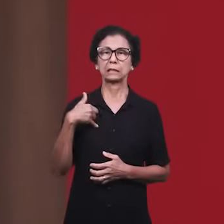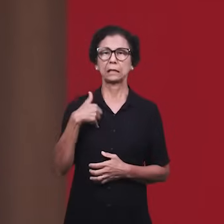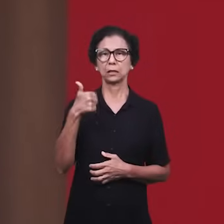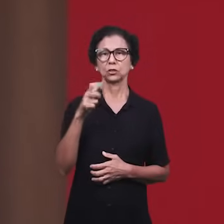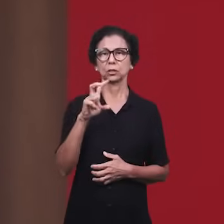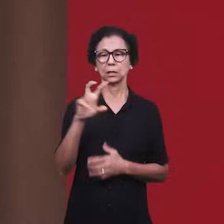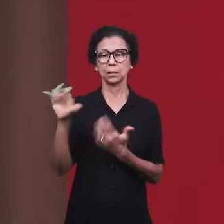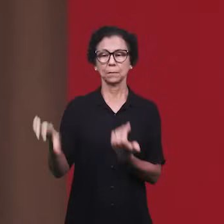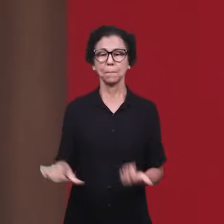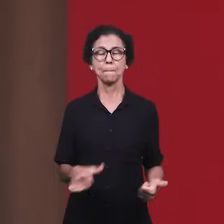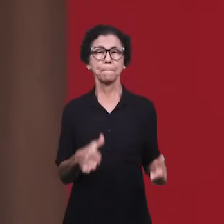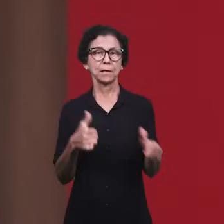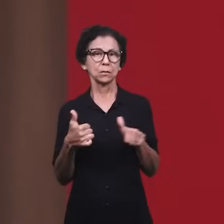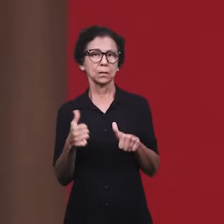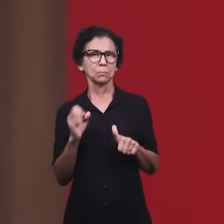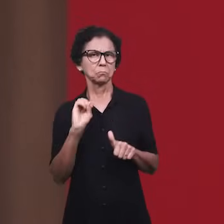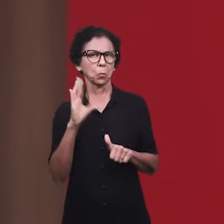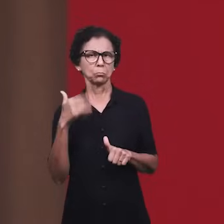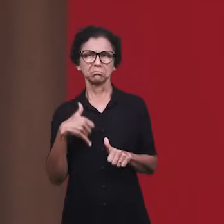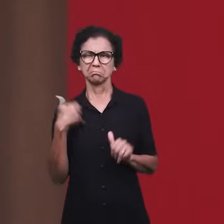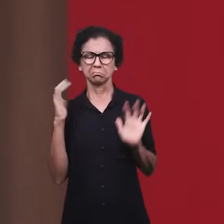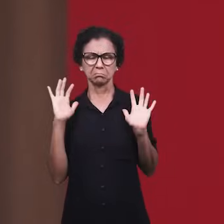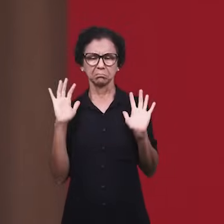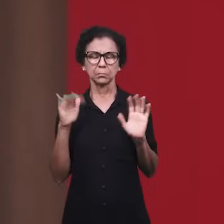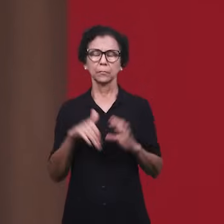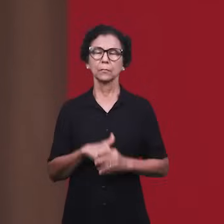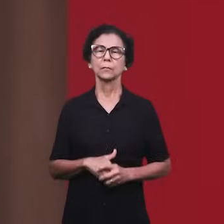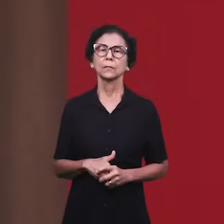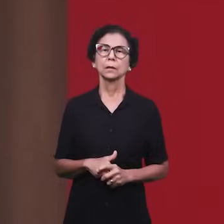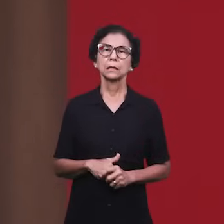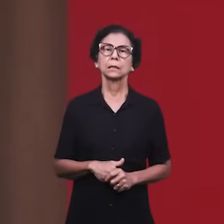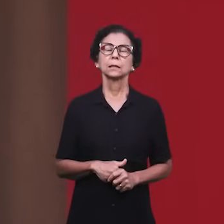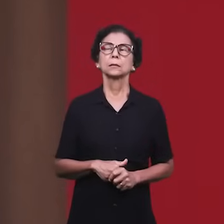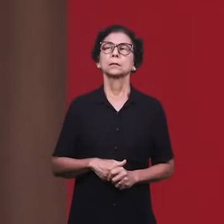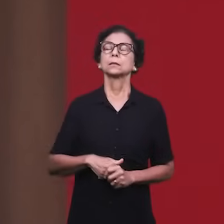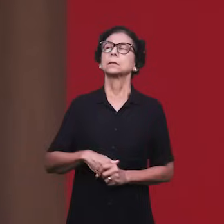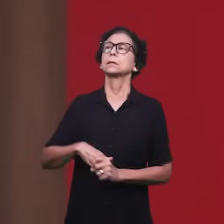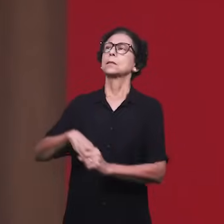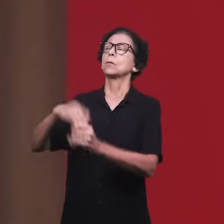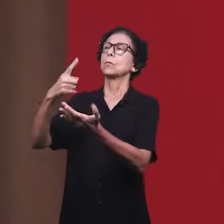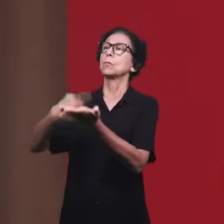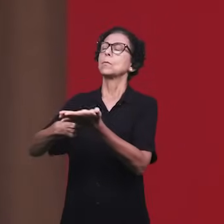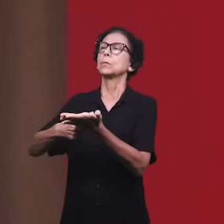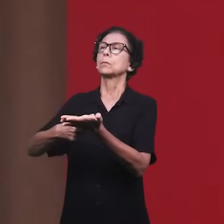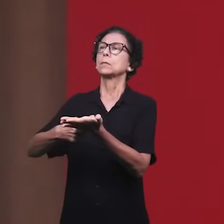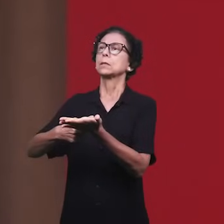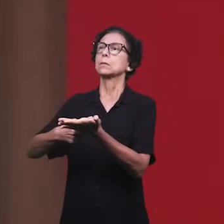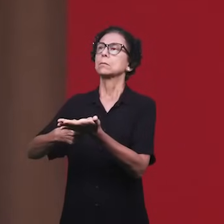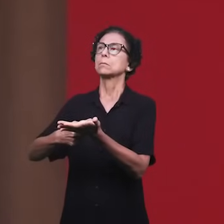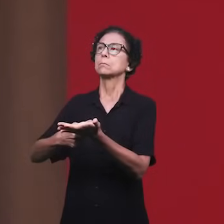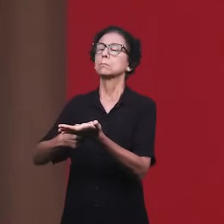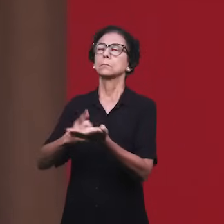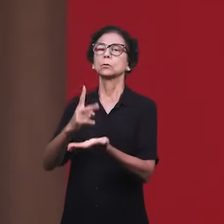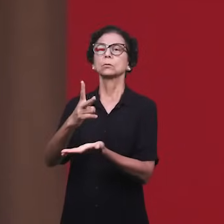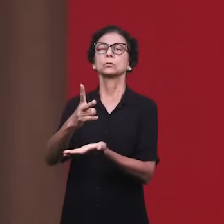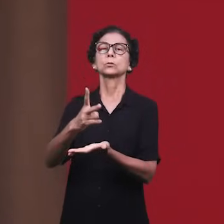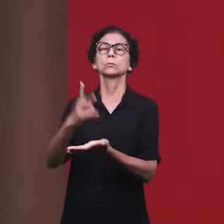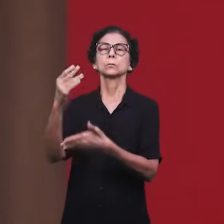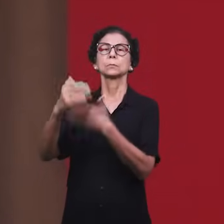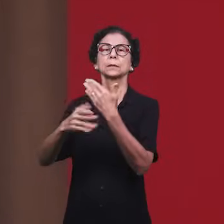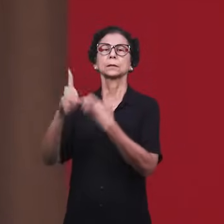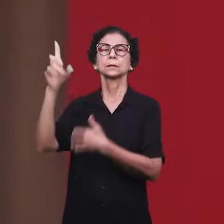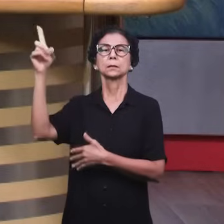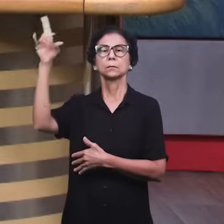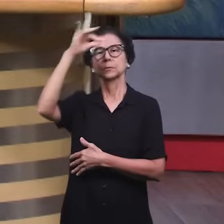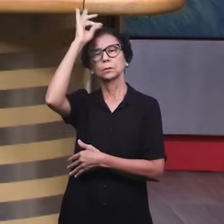seja entenderam aquilo que é a obra se definiram realmente na presença querem continuar e e o Espírito Santo vai